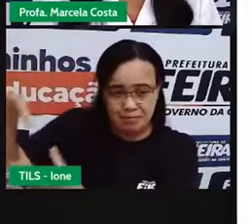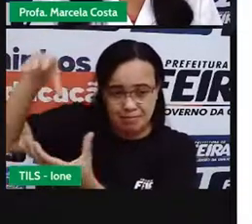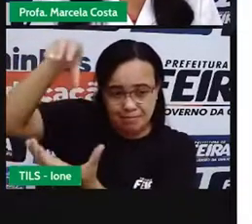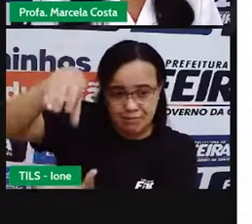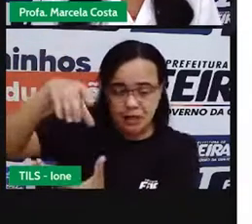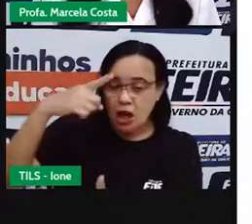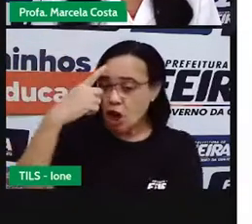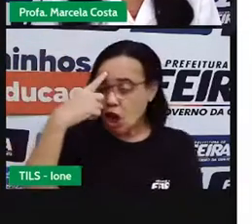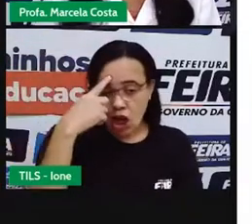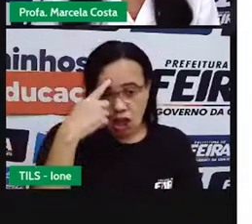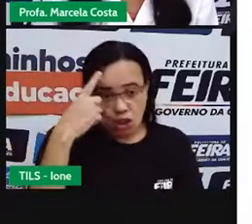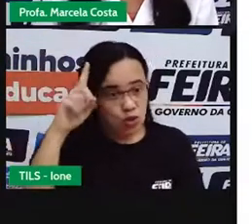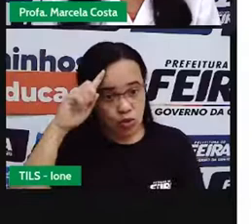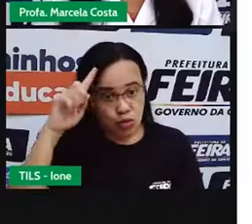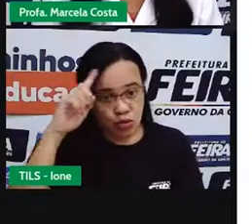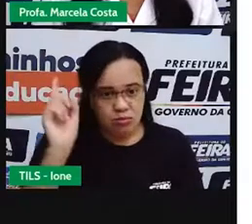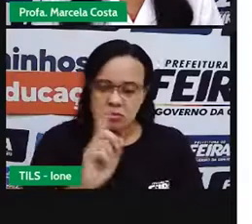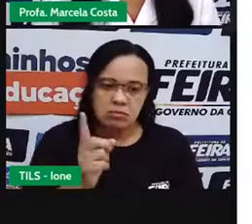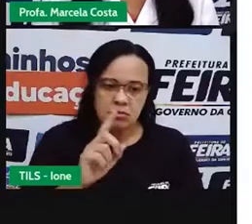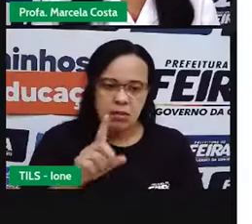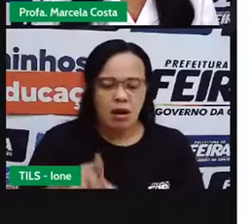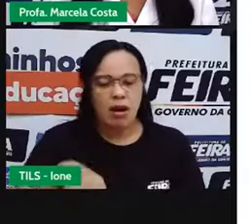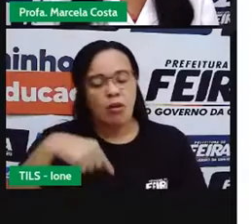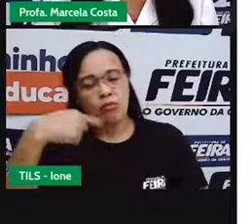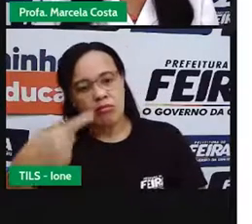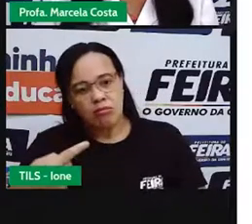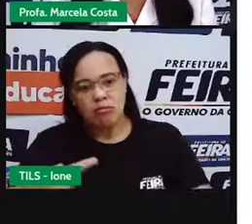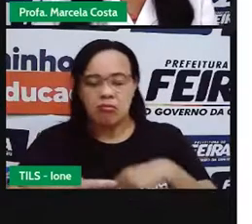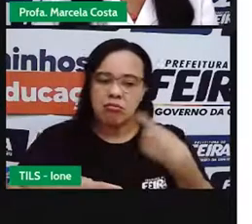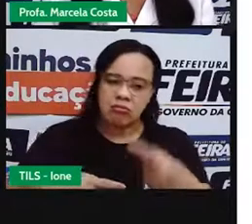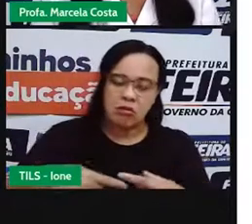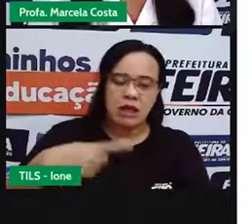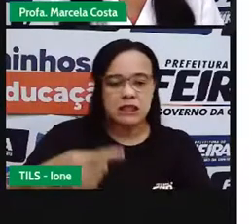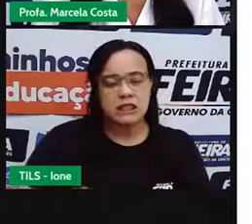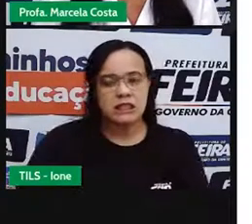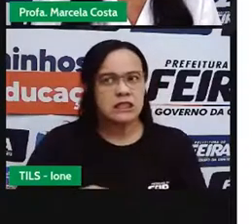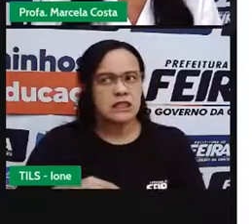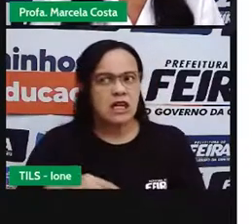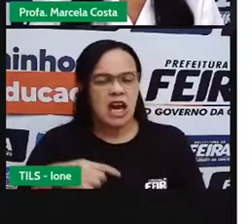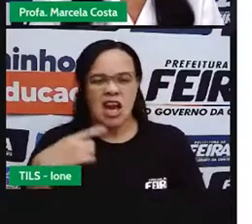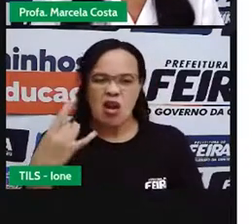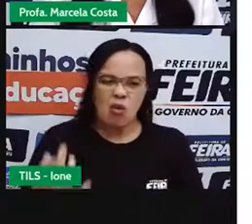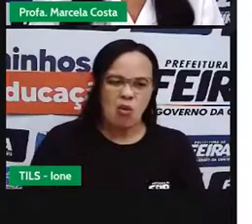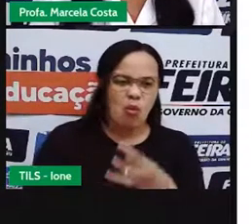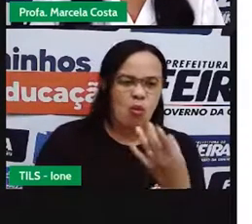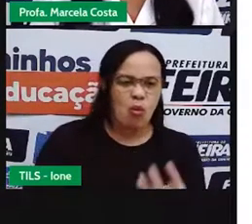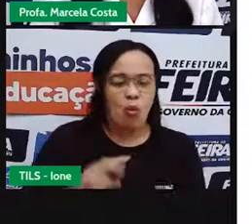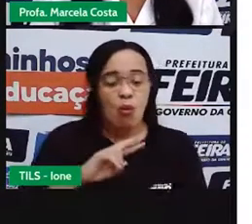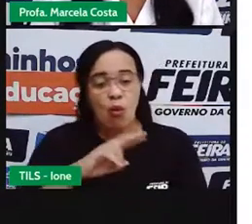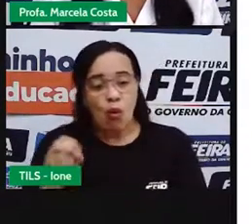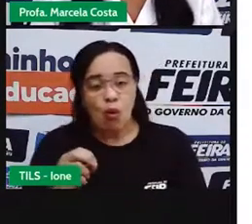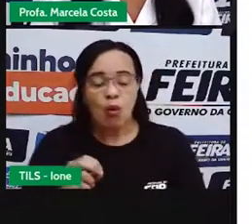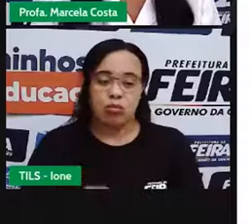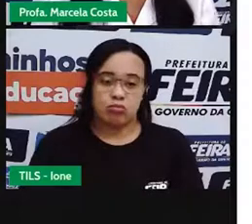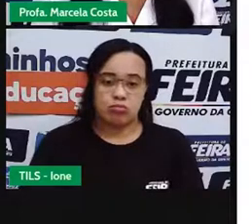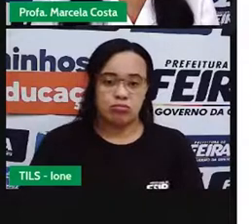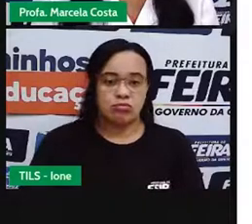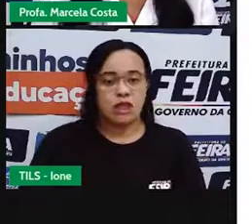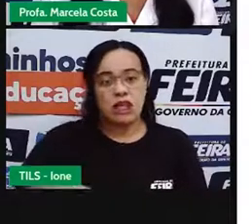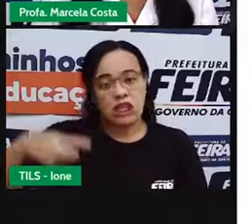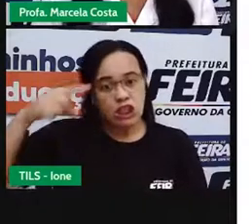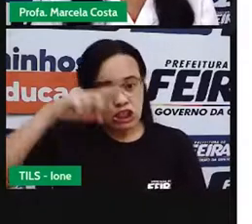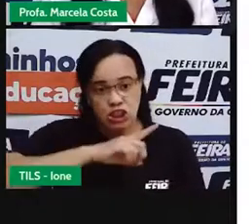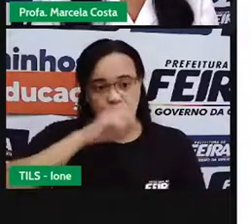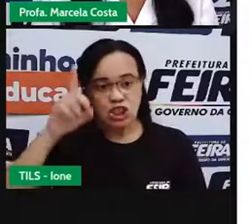que essas pessoas, elas trabalham com roupas, né, apropriadas, com luvas, né,